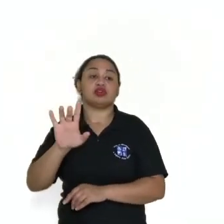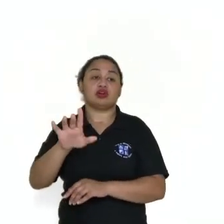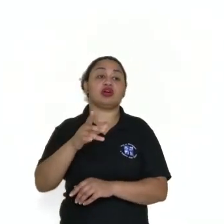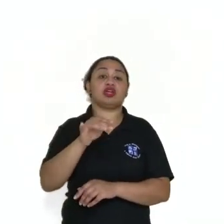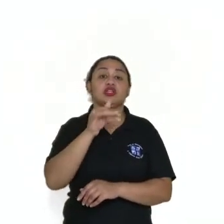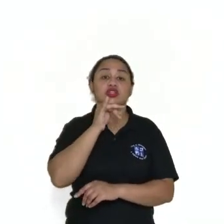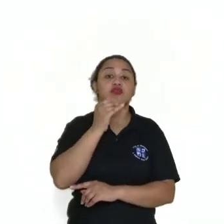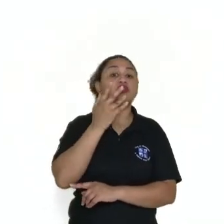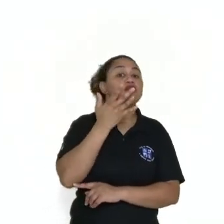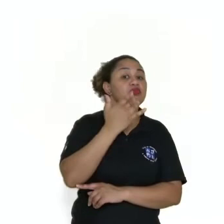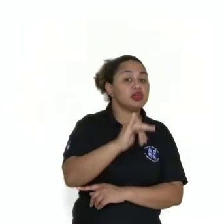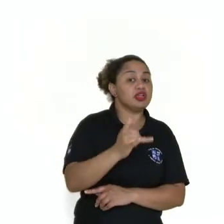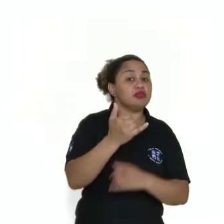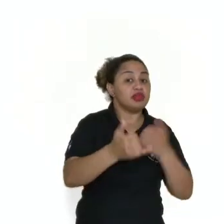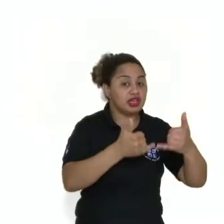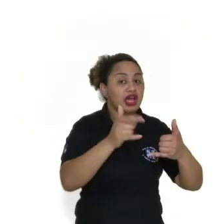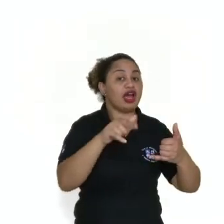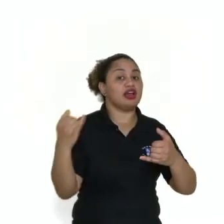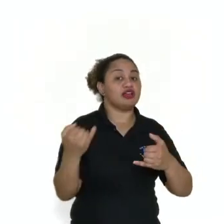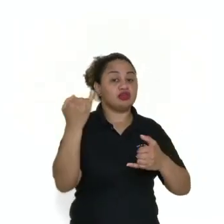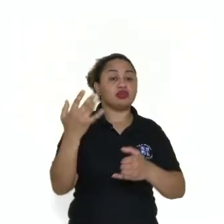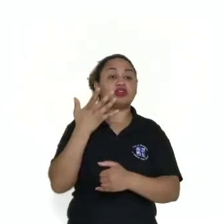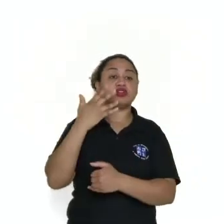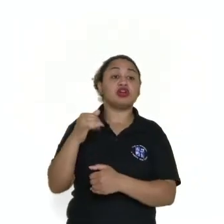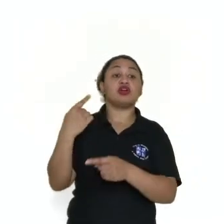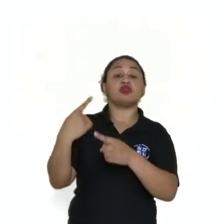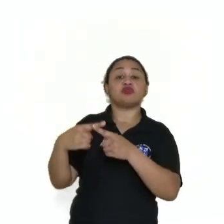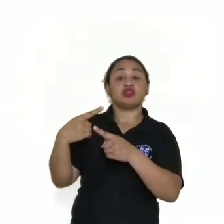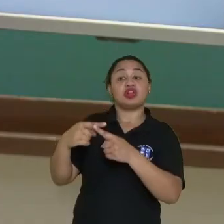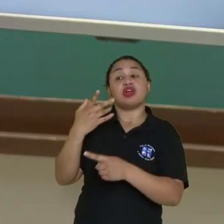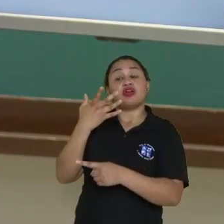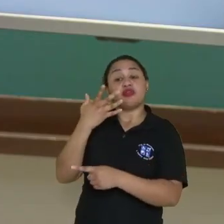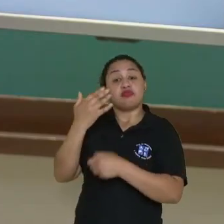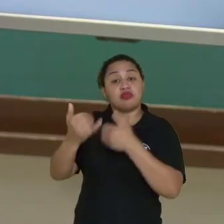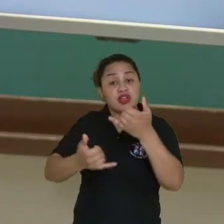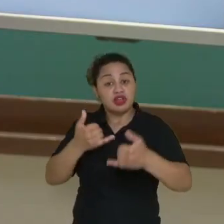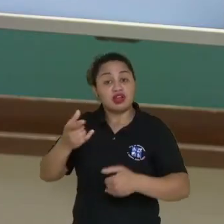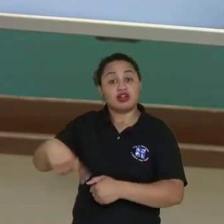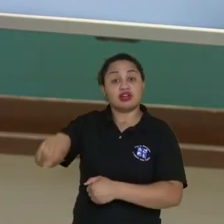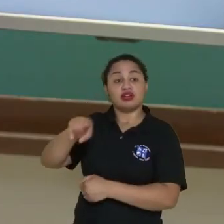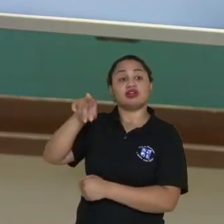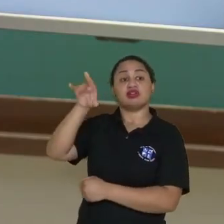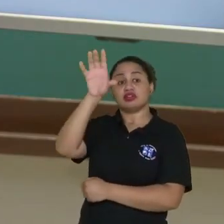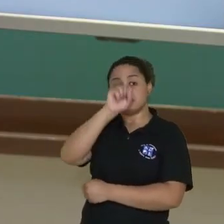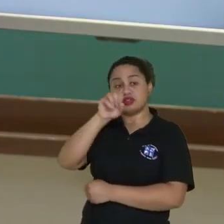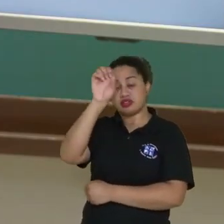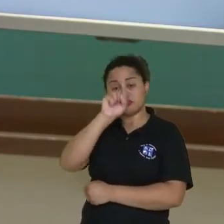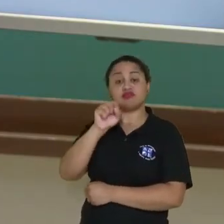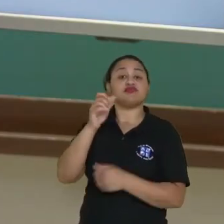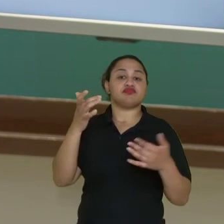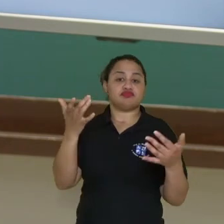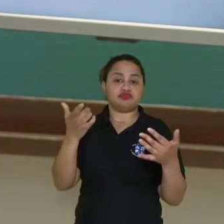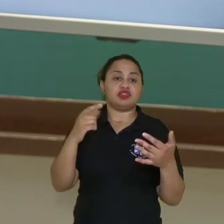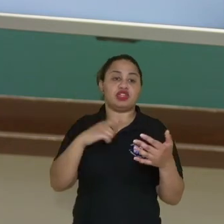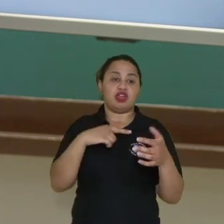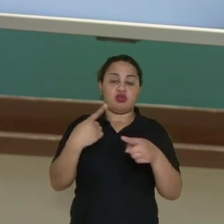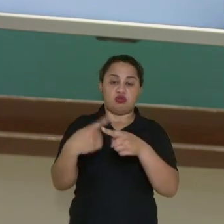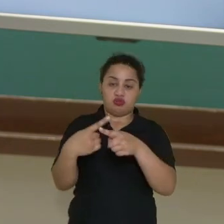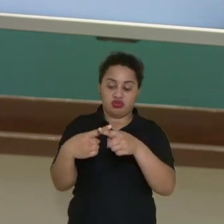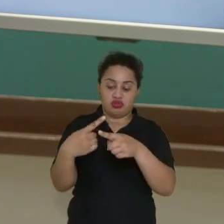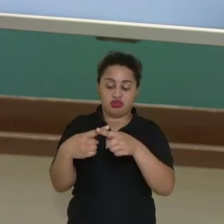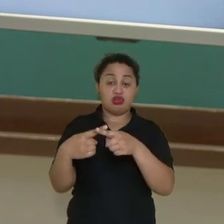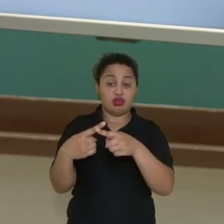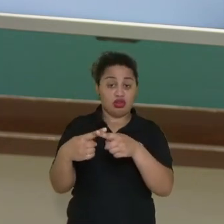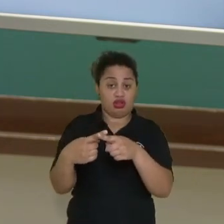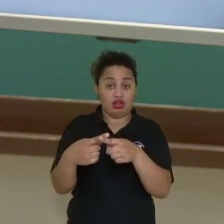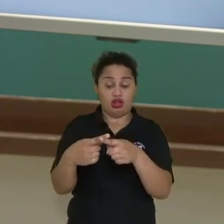as crianças porque é brincando que elas aprendem. Né? Então, a gente tem ali o porquê, uma conjunção explicativa, introduzindo